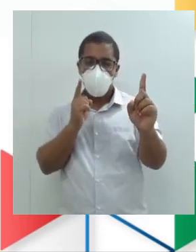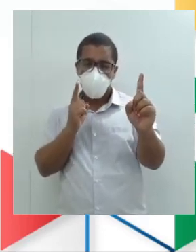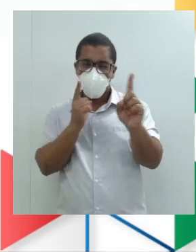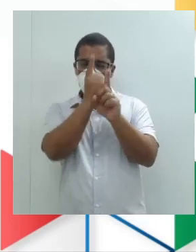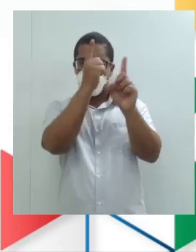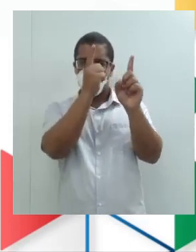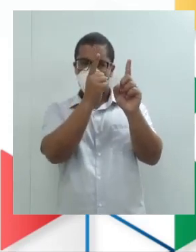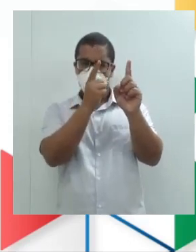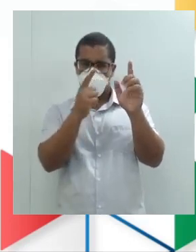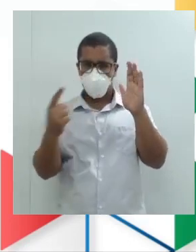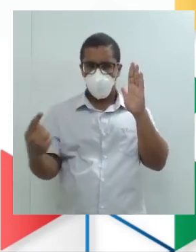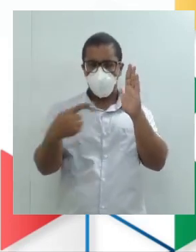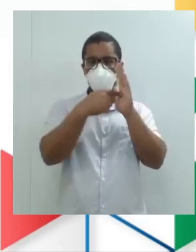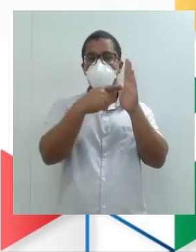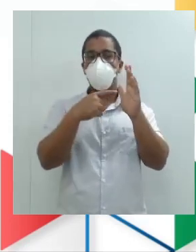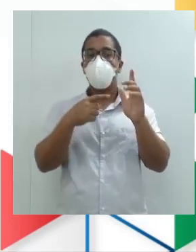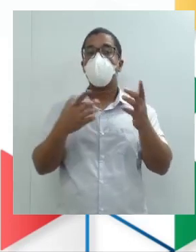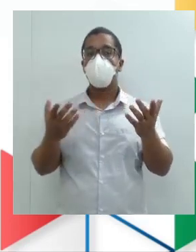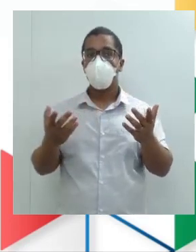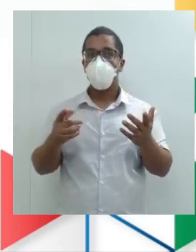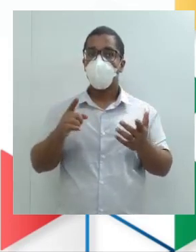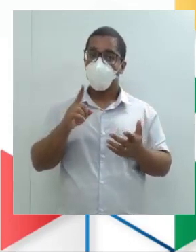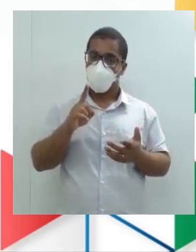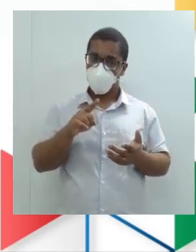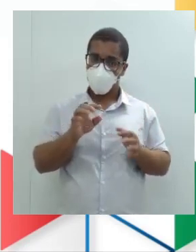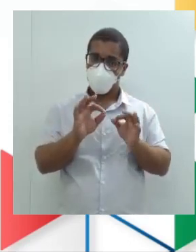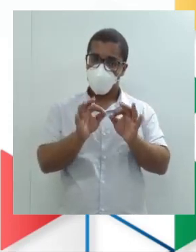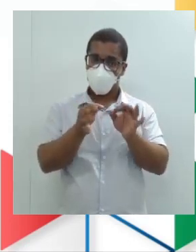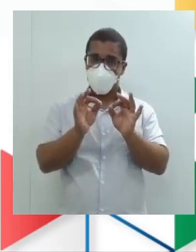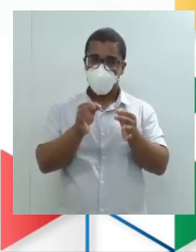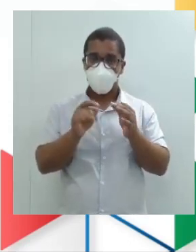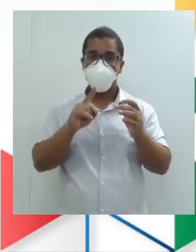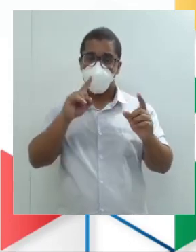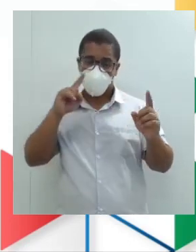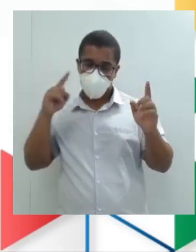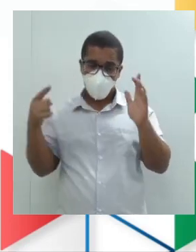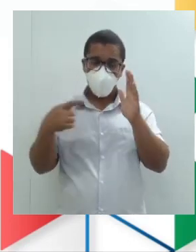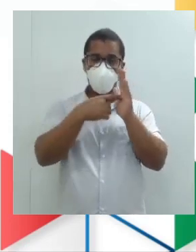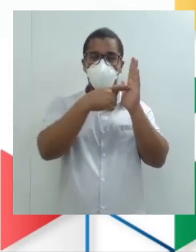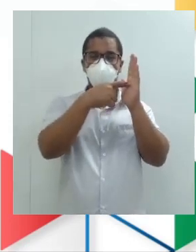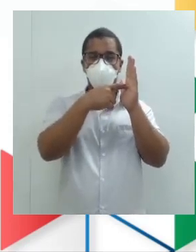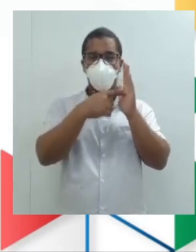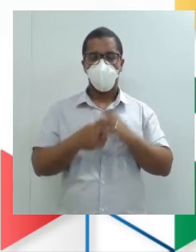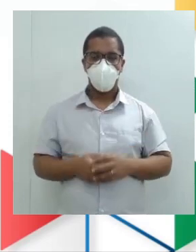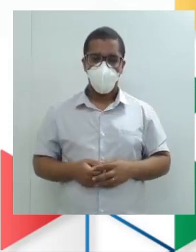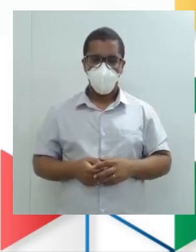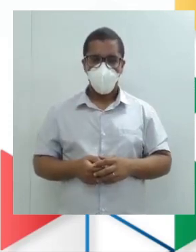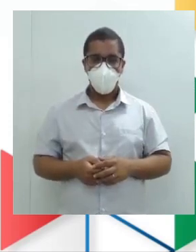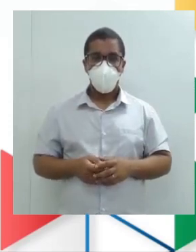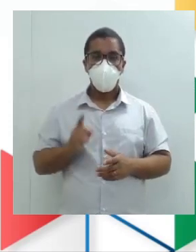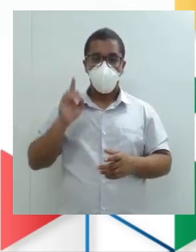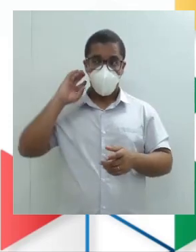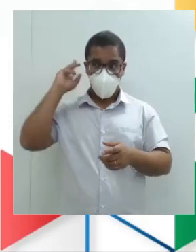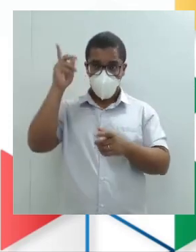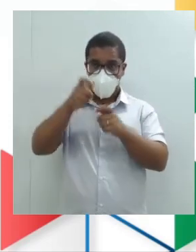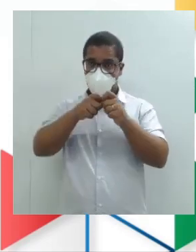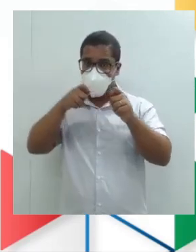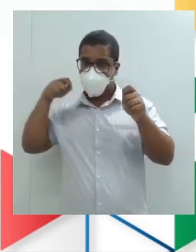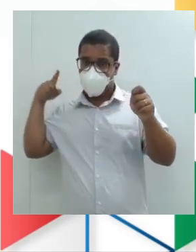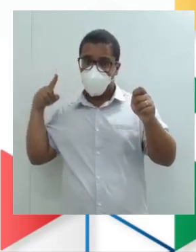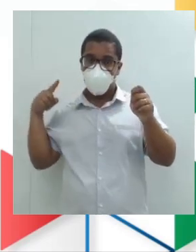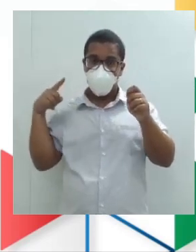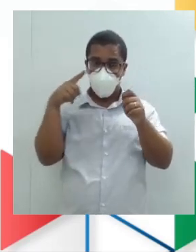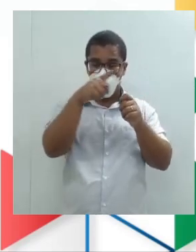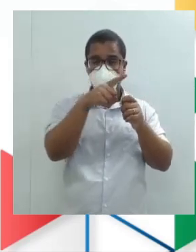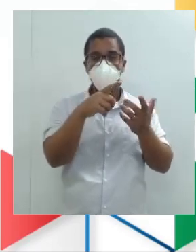alvo? Isso mesmo, esporte de precisão, né? Esse seria o arco e flecha, esportivo,